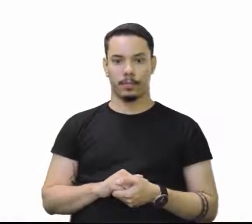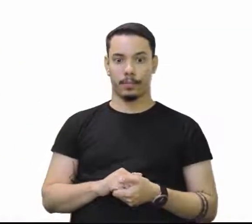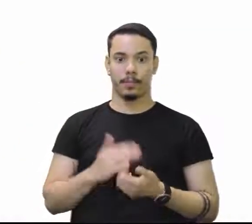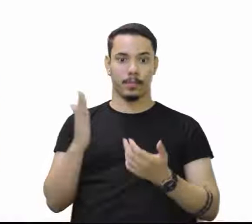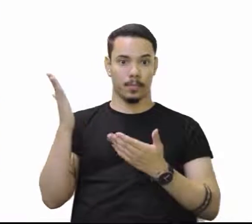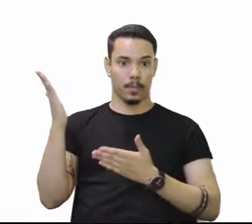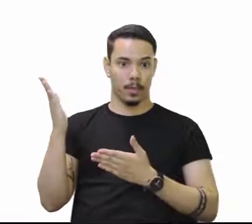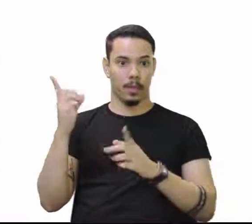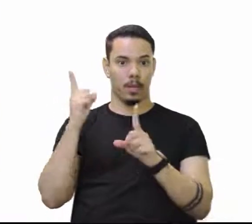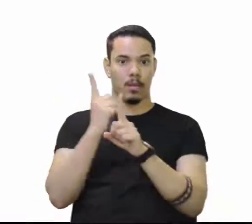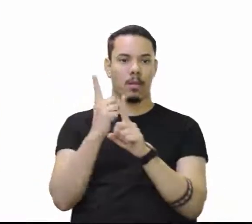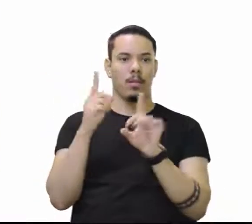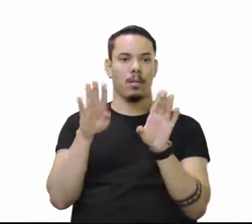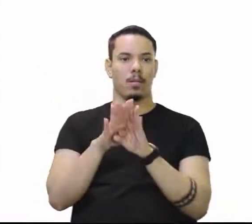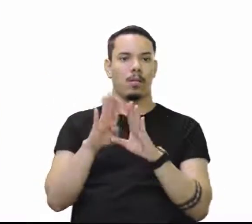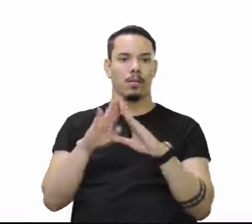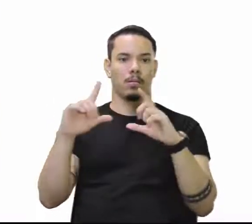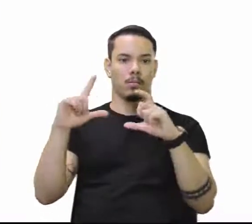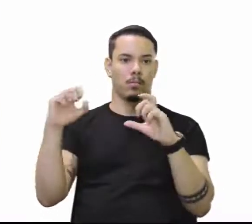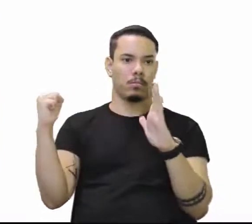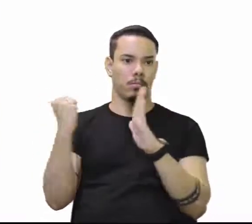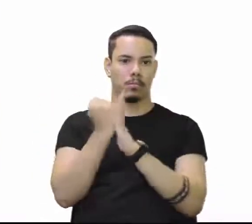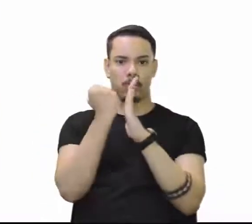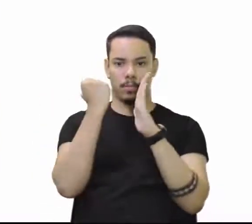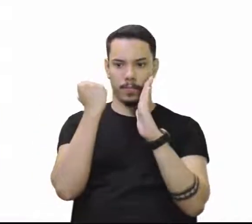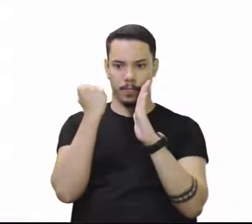Aí um grande encontro, uma grande foto,